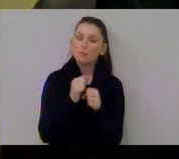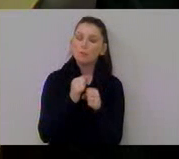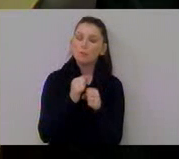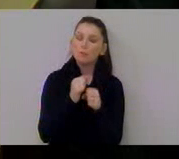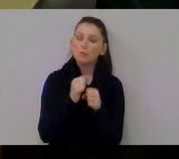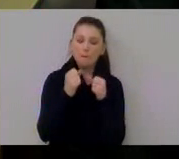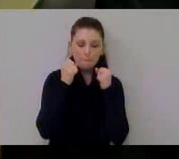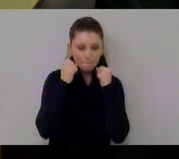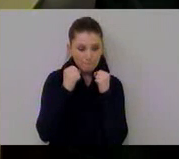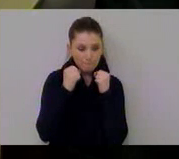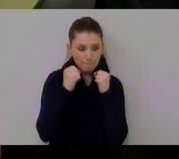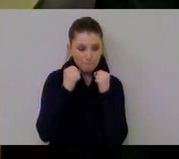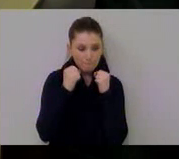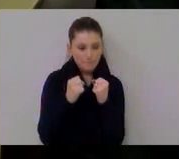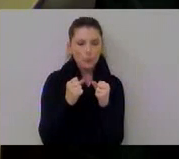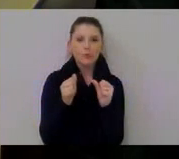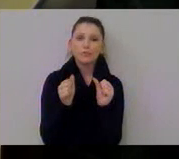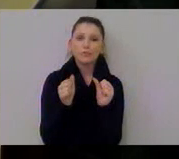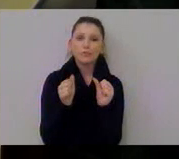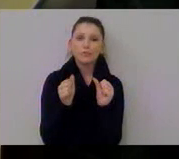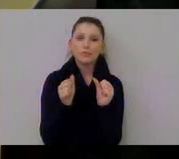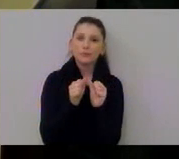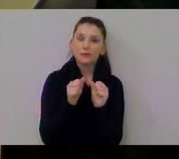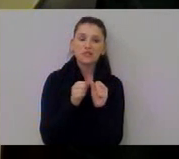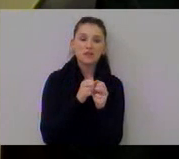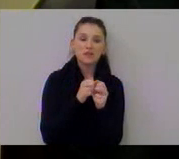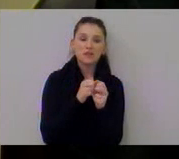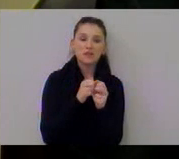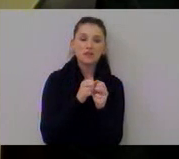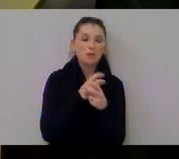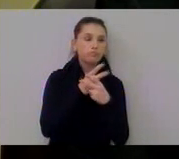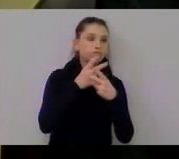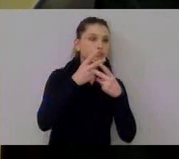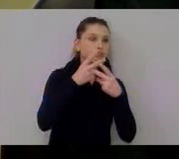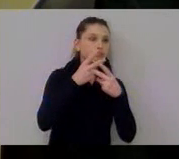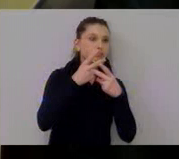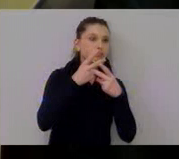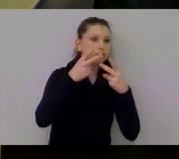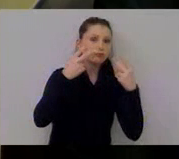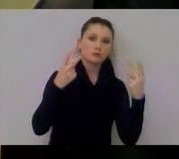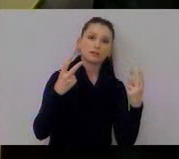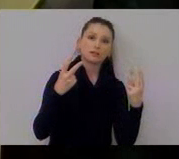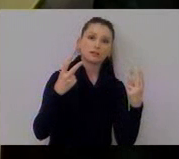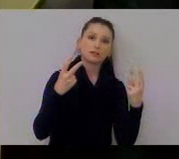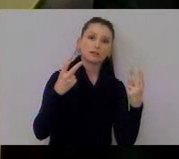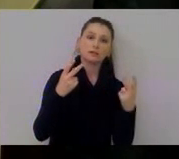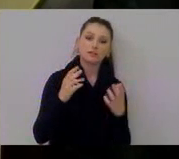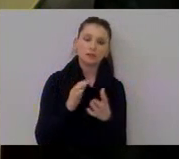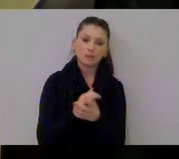Principalmente se o senhor dessa casa e cidade for